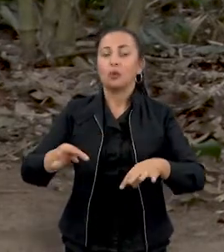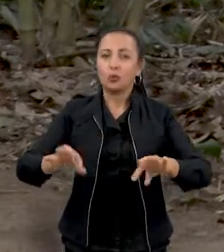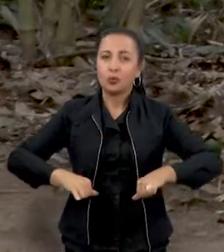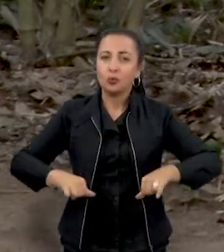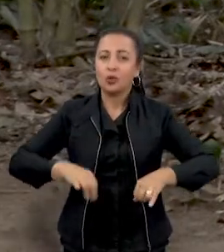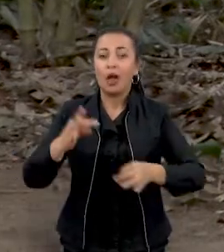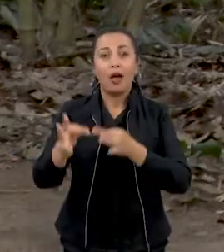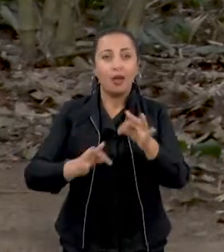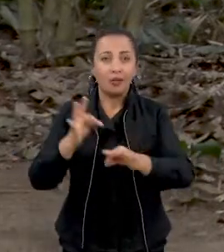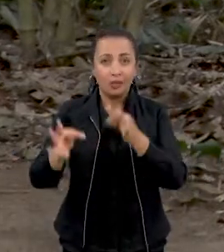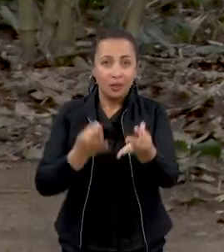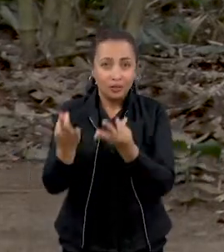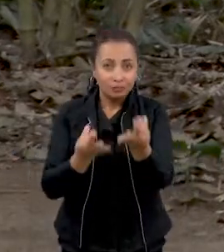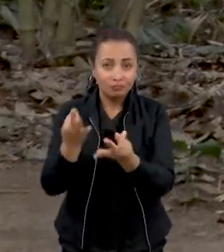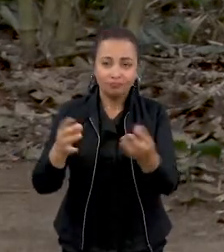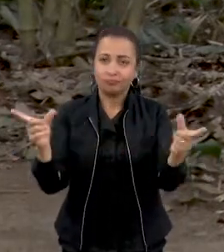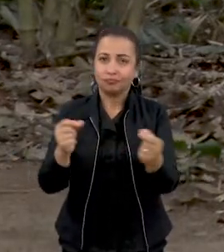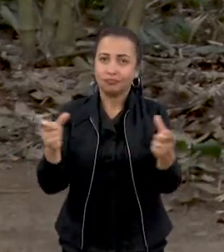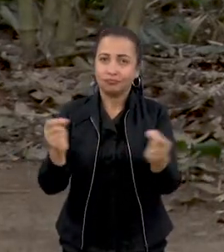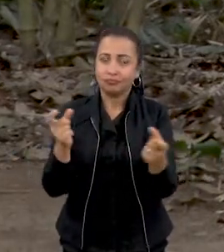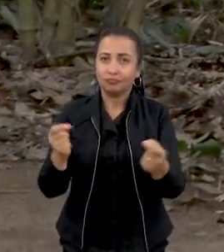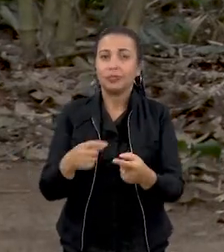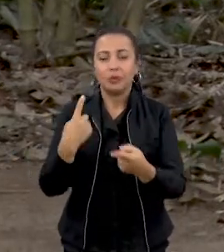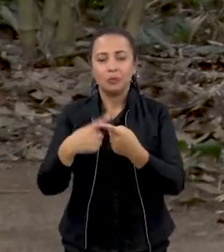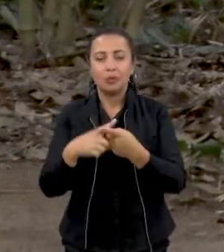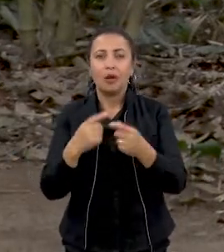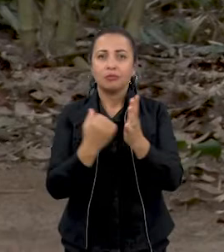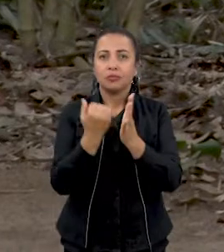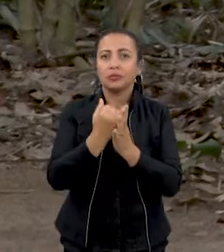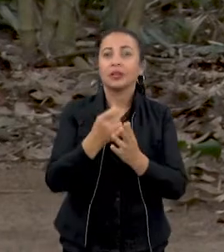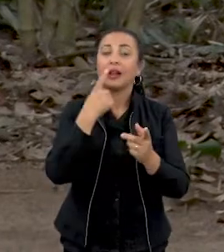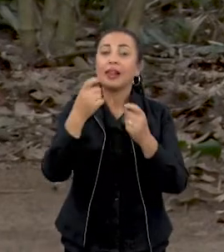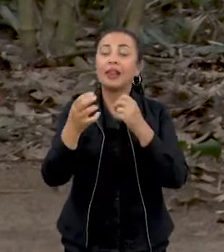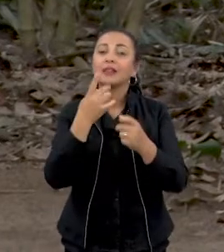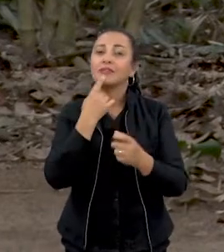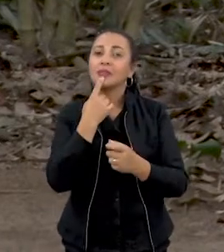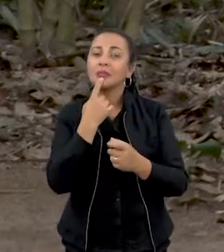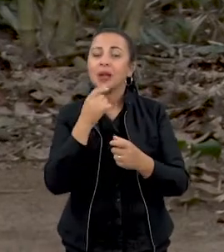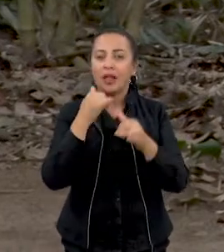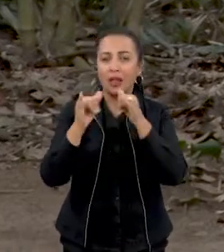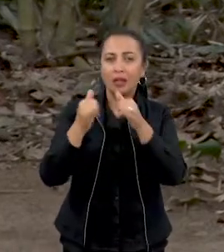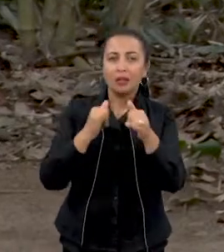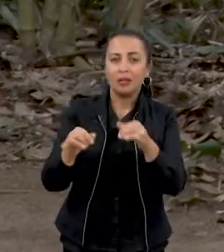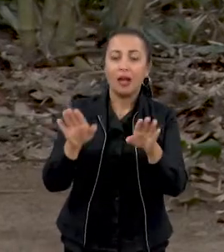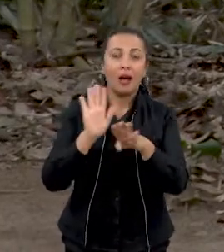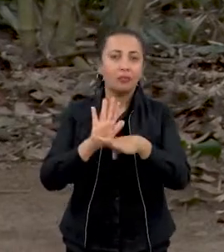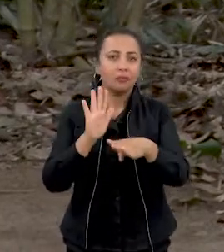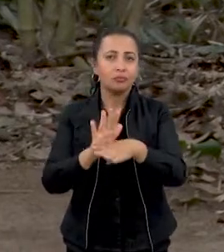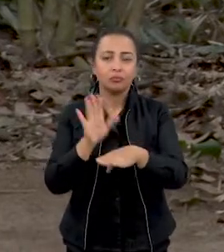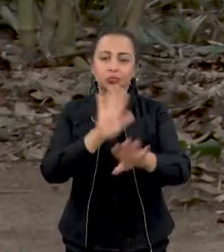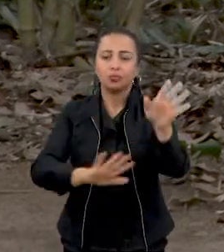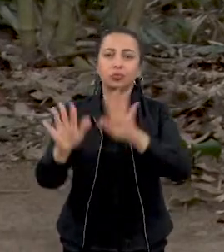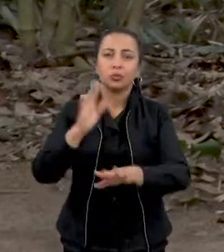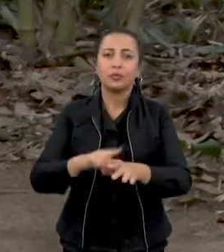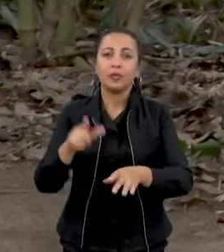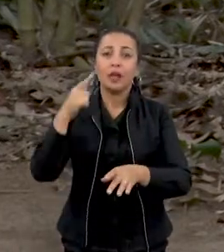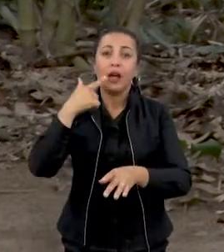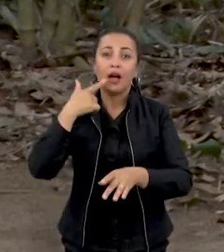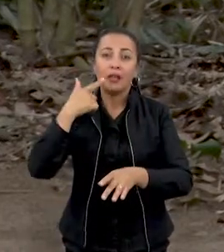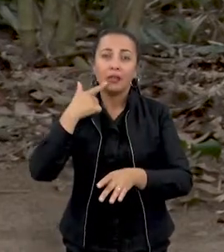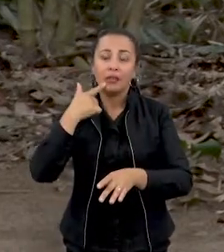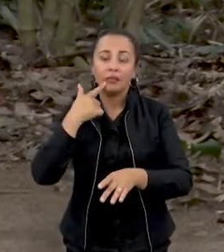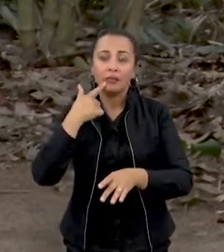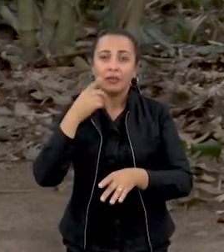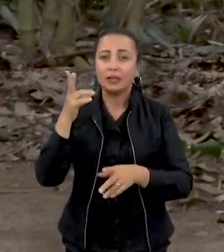por quimioterapia. A descoberta recente é que protocolos com laser vermelho e infravermelho ajudam a preservar as